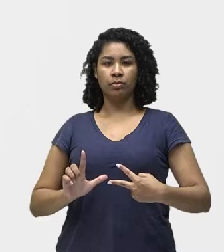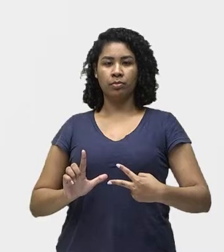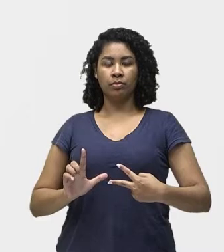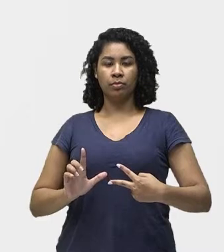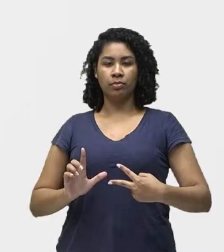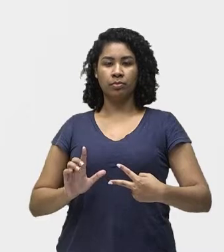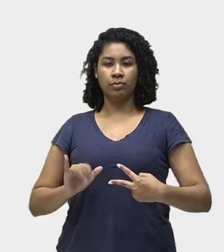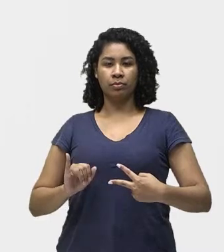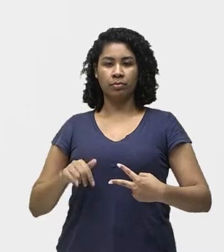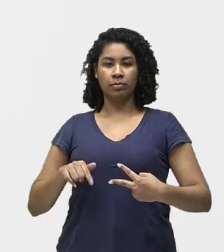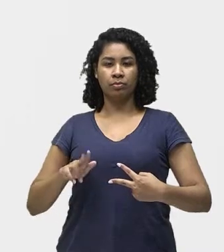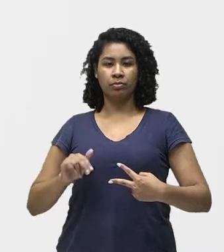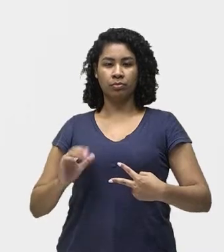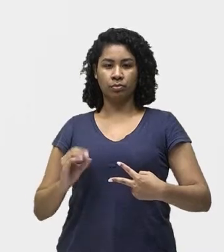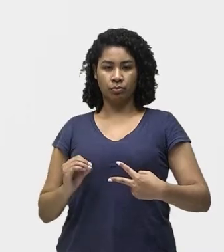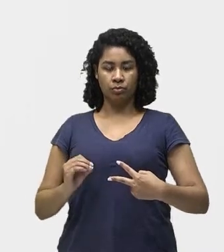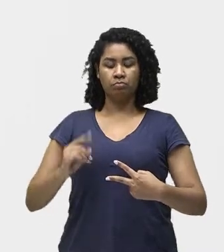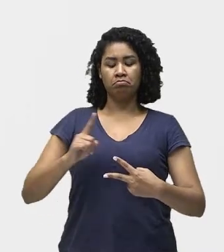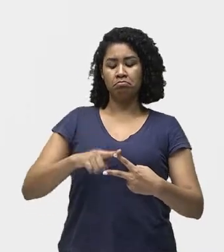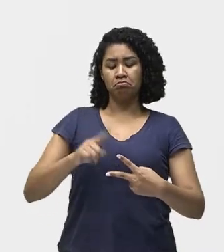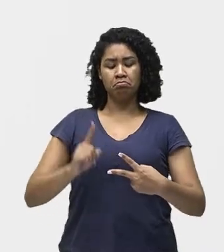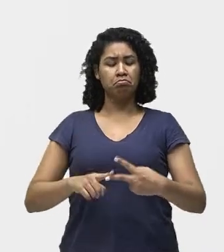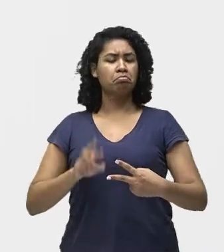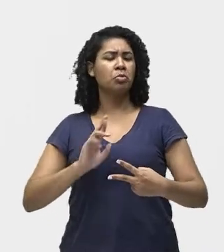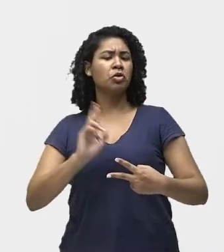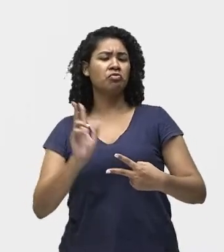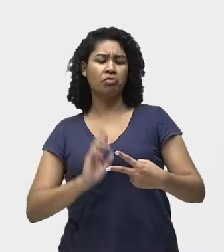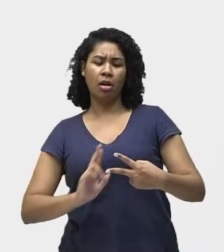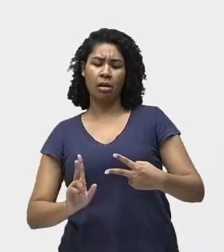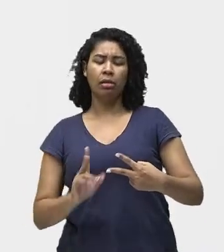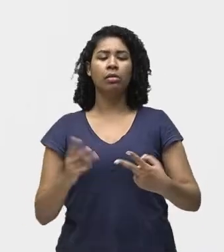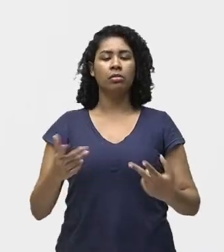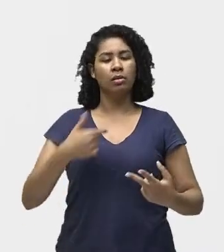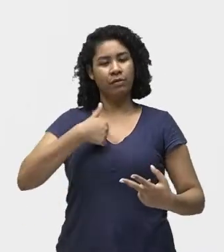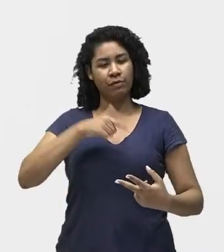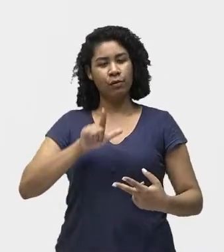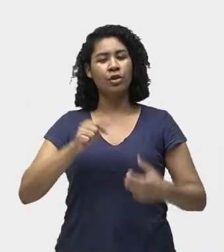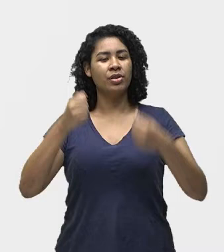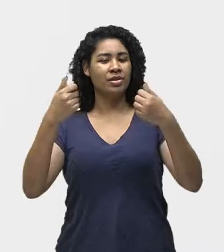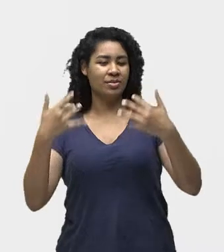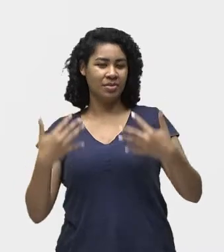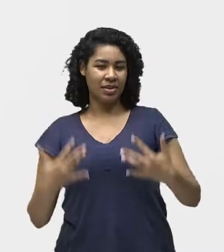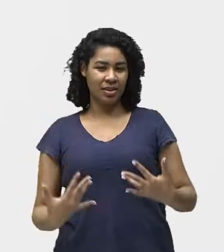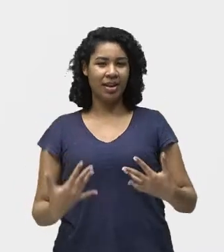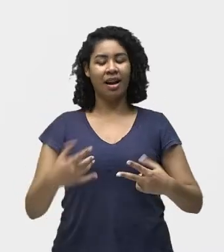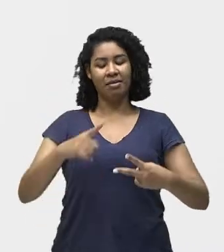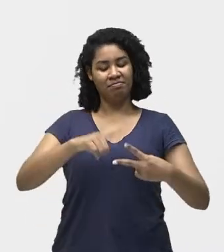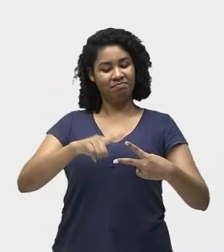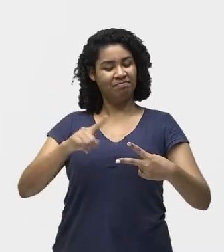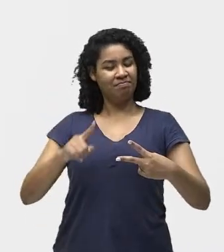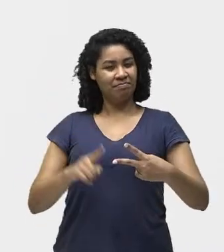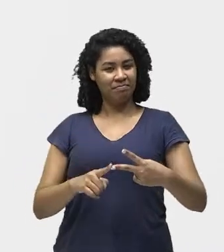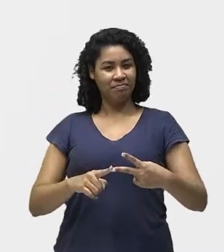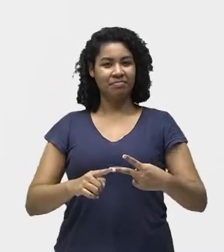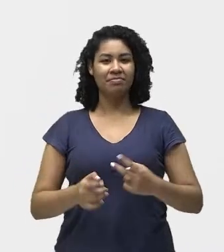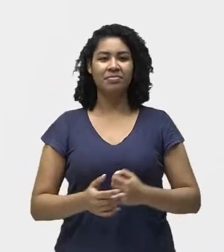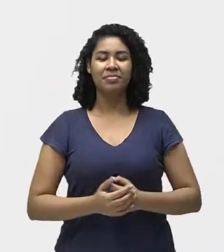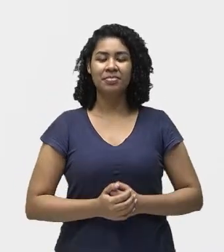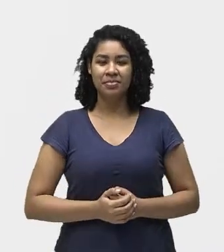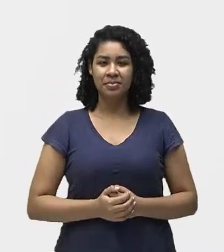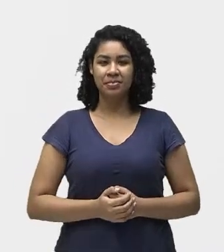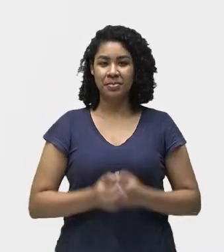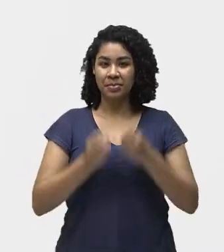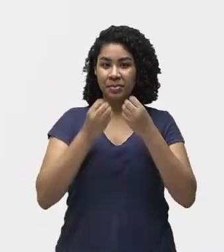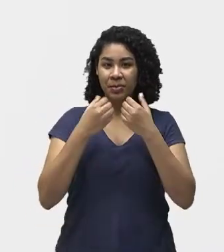isso a gente vai ver em relação aos pronomes, tanto do caso reto como o oblíquo, tá